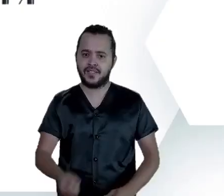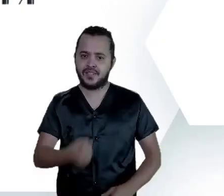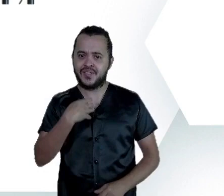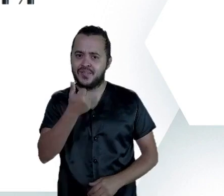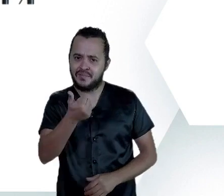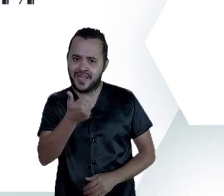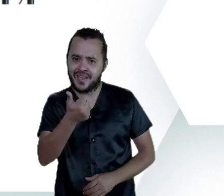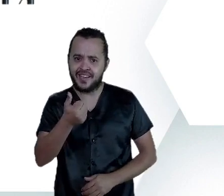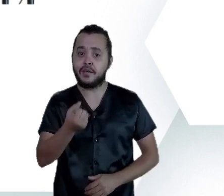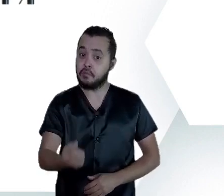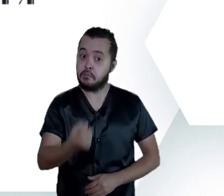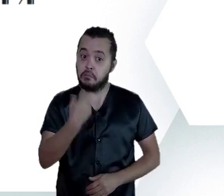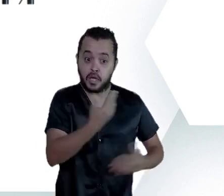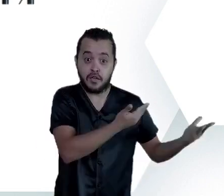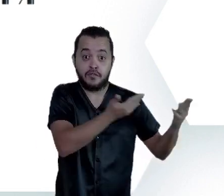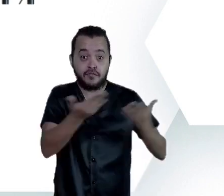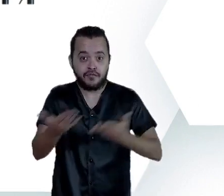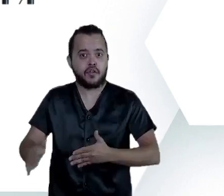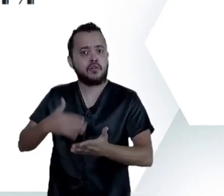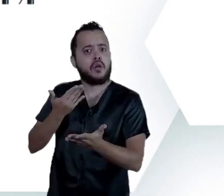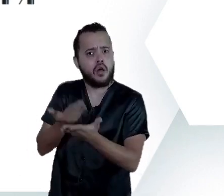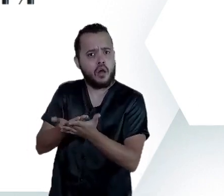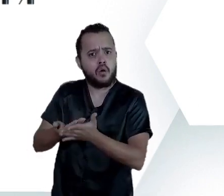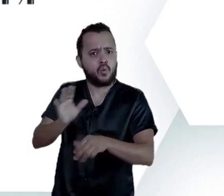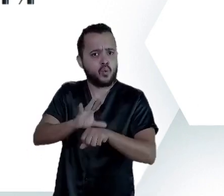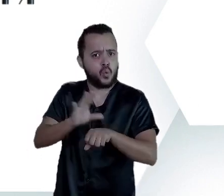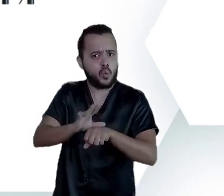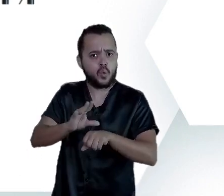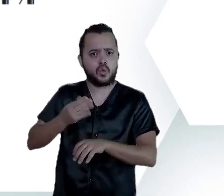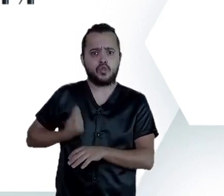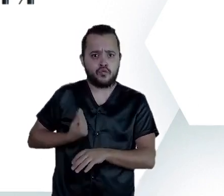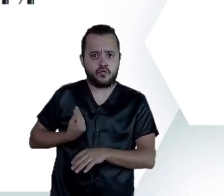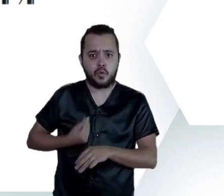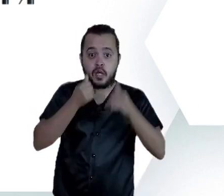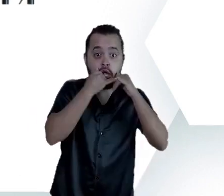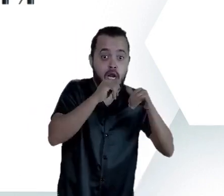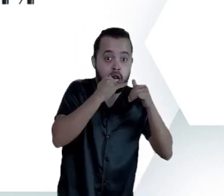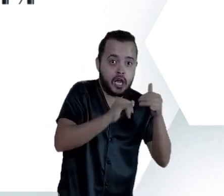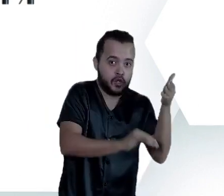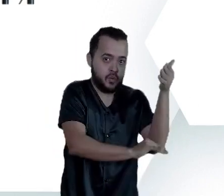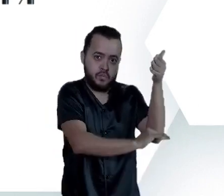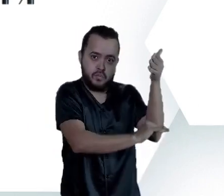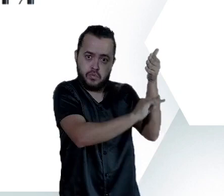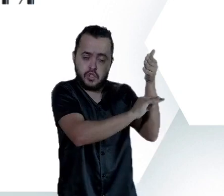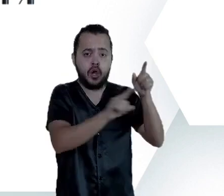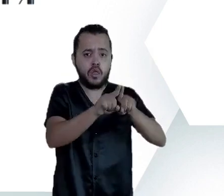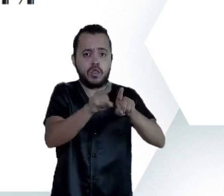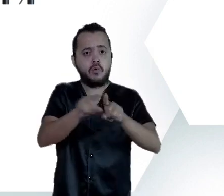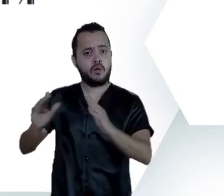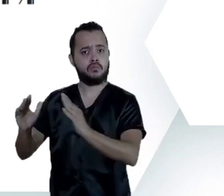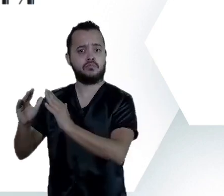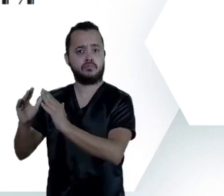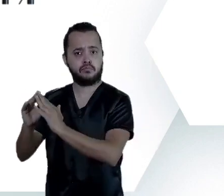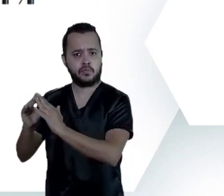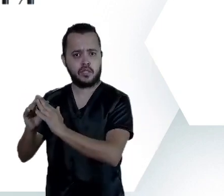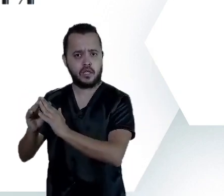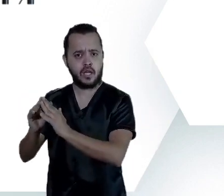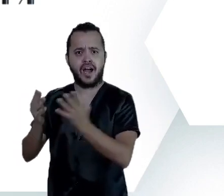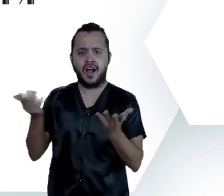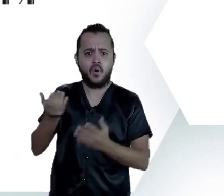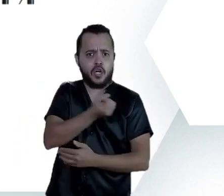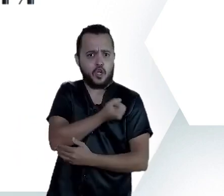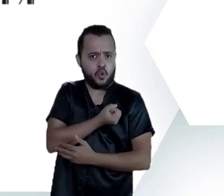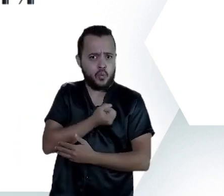Olá pessoal, bem-vindos a mais uma aula do nosso curso de instalações elétricas prediais e residenciais. Na aula 5, de